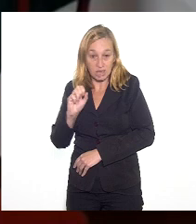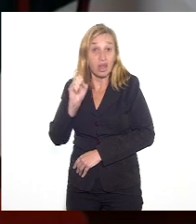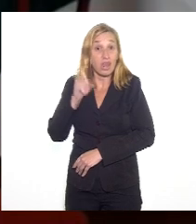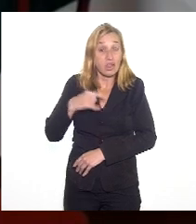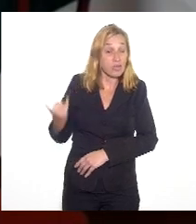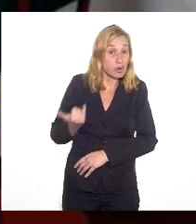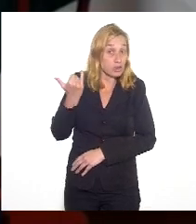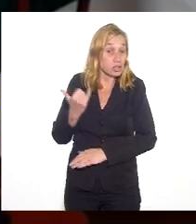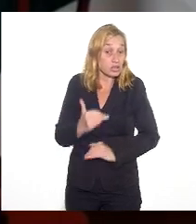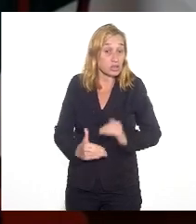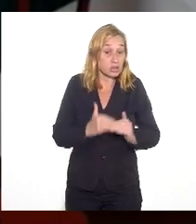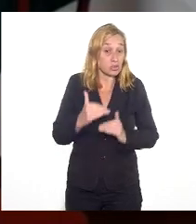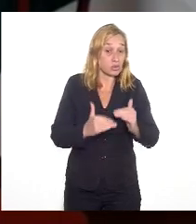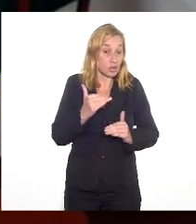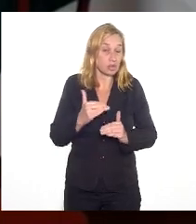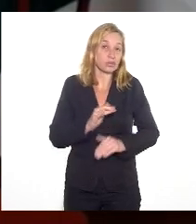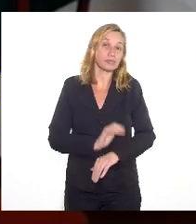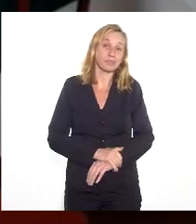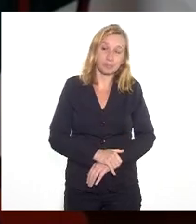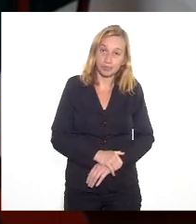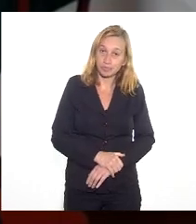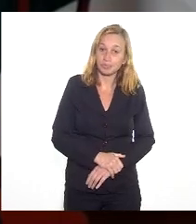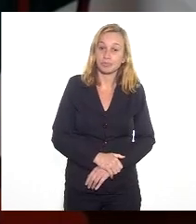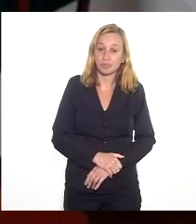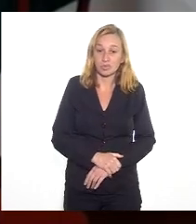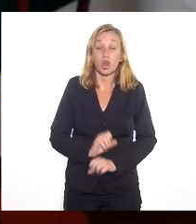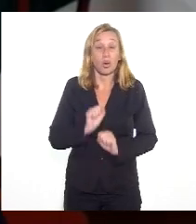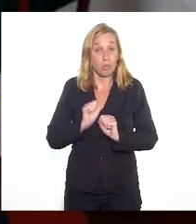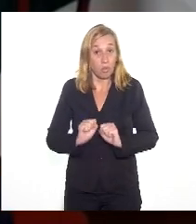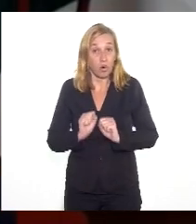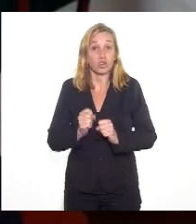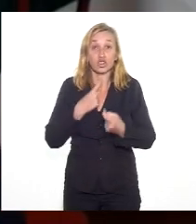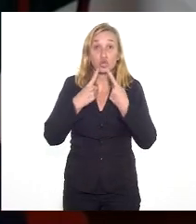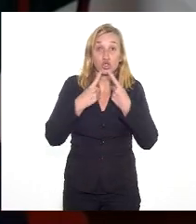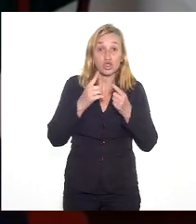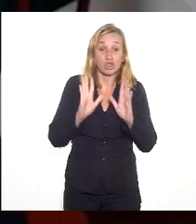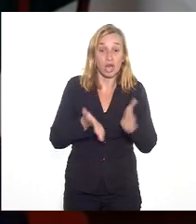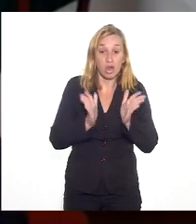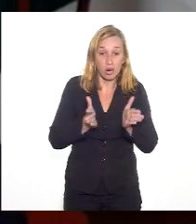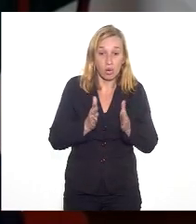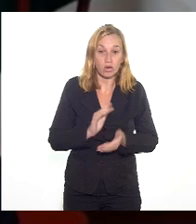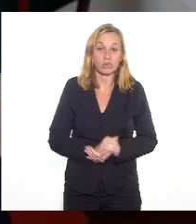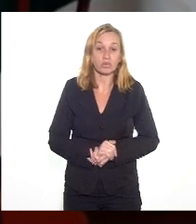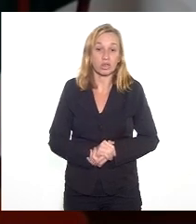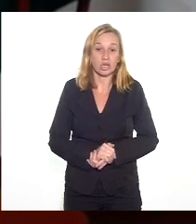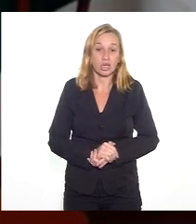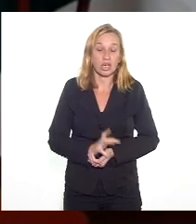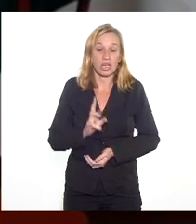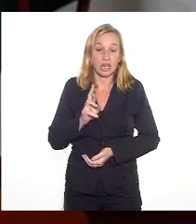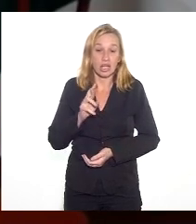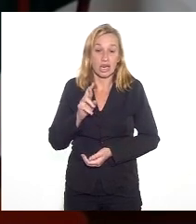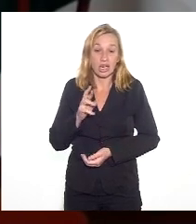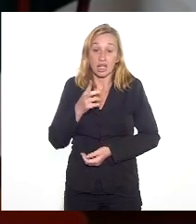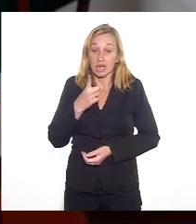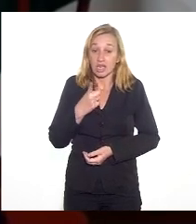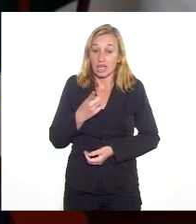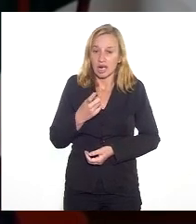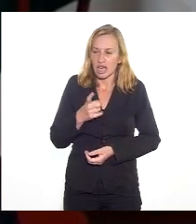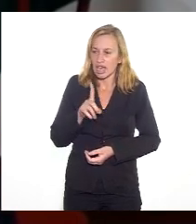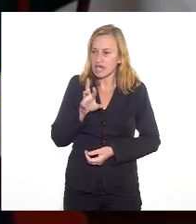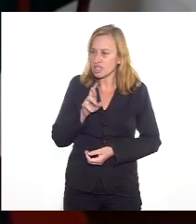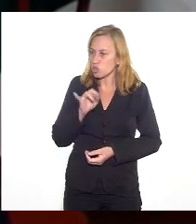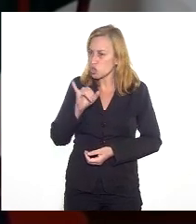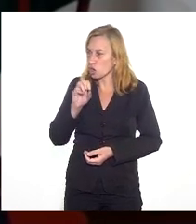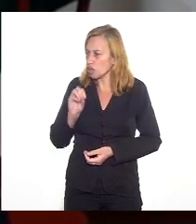para o desenvolvimento da região metropolitana. A gente pode discutir agora a questão de resíduos sólidos, a gente pode discutir agora